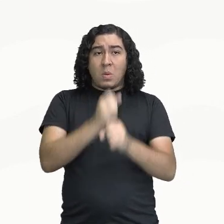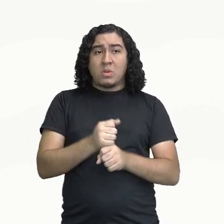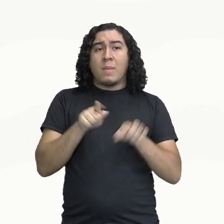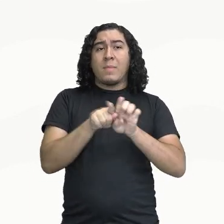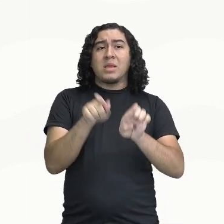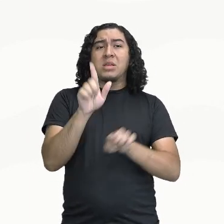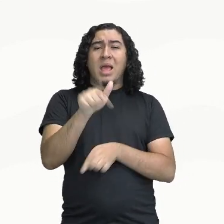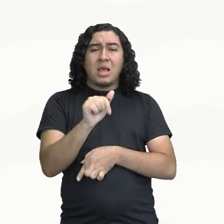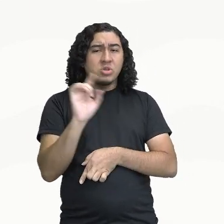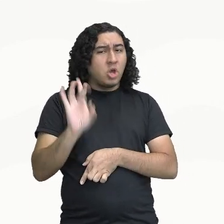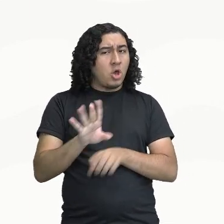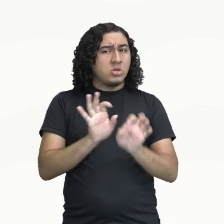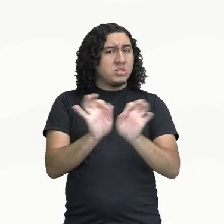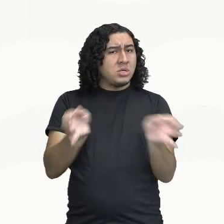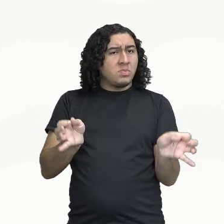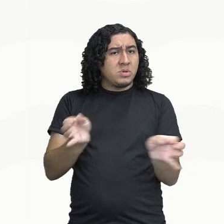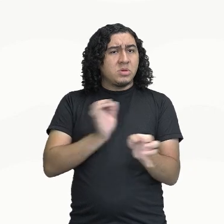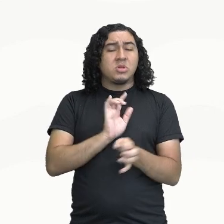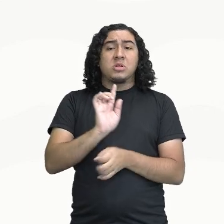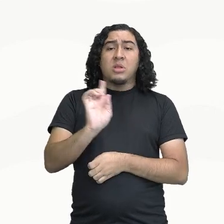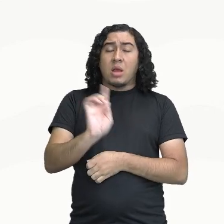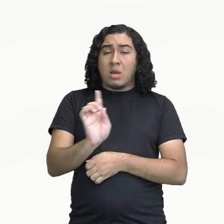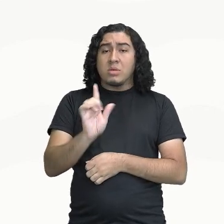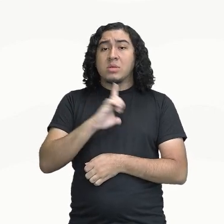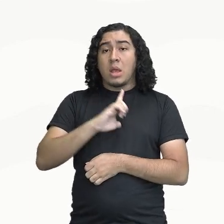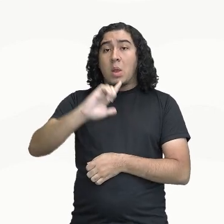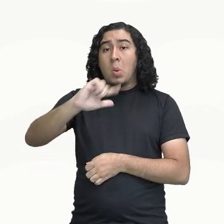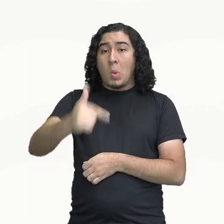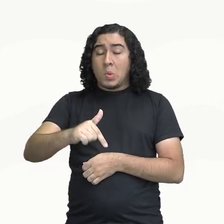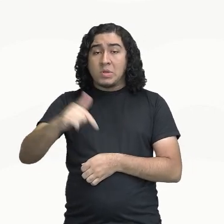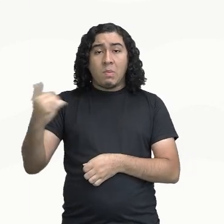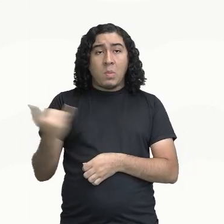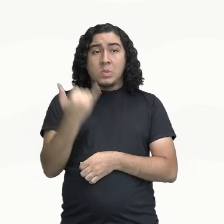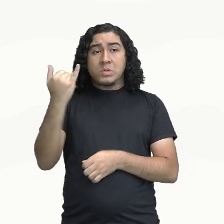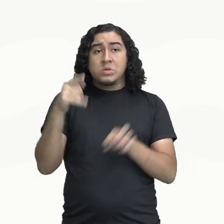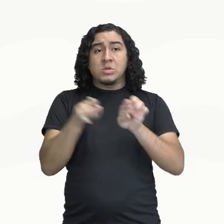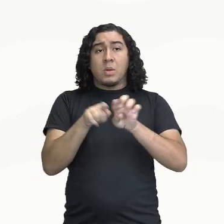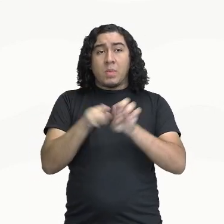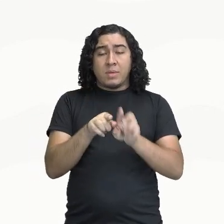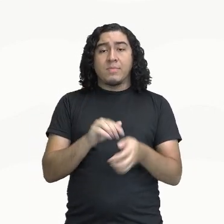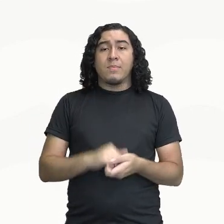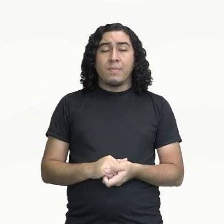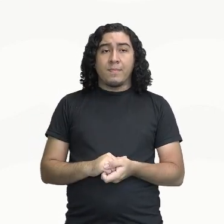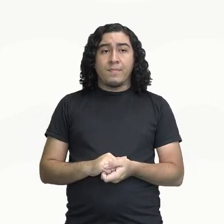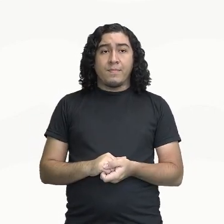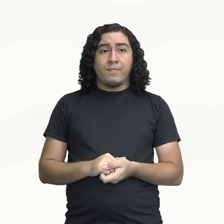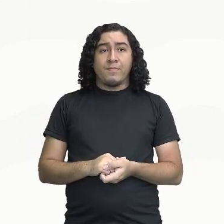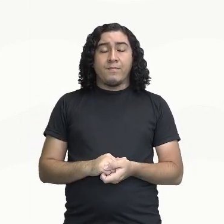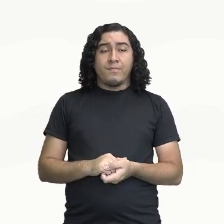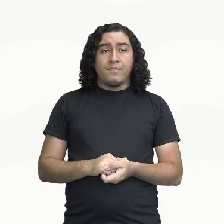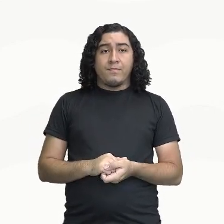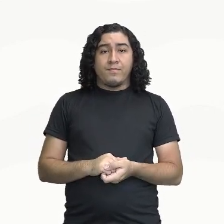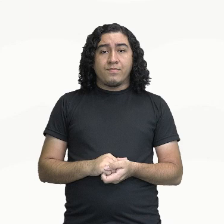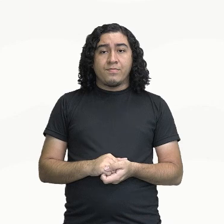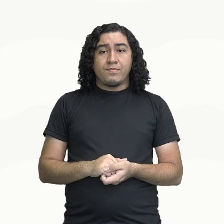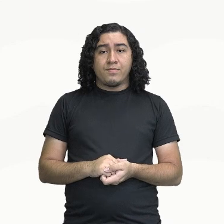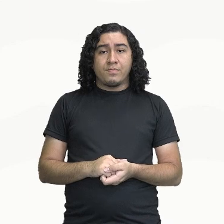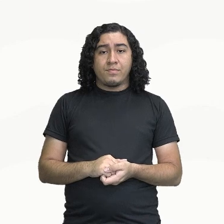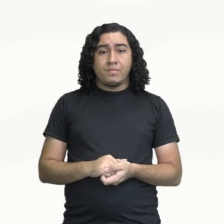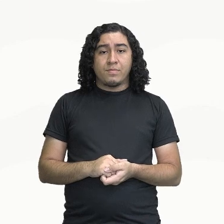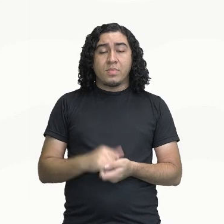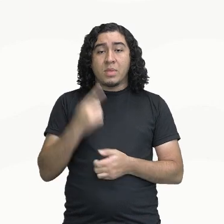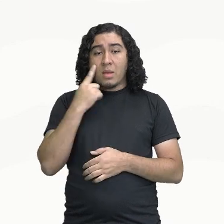temos só isso, não é? Nós temos outra medida muito importante, não é, professora Manuela? Exatamente. Essa outra medida de